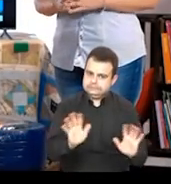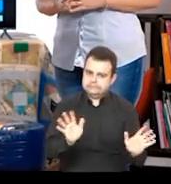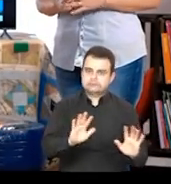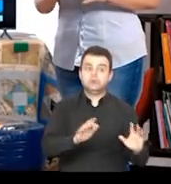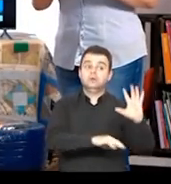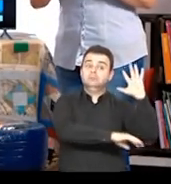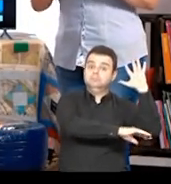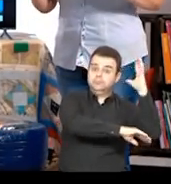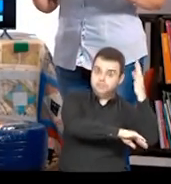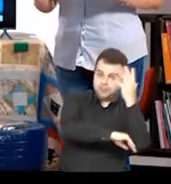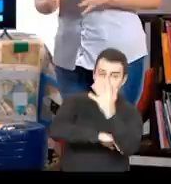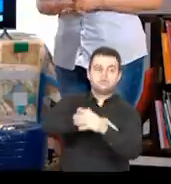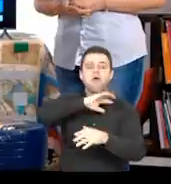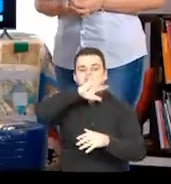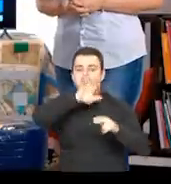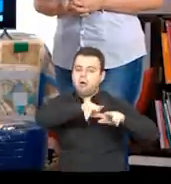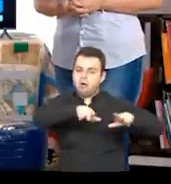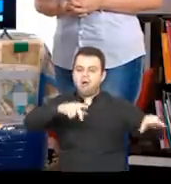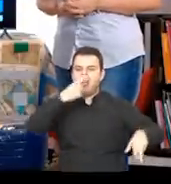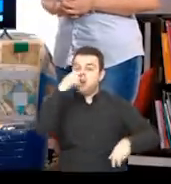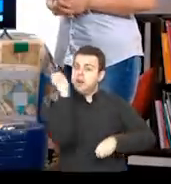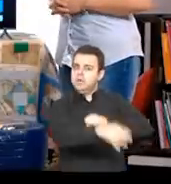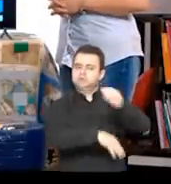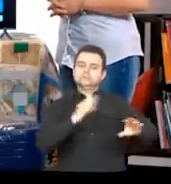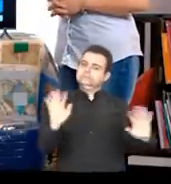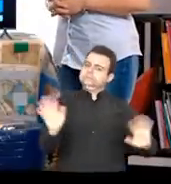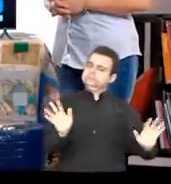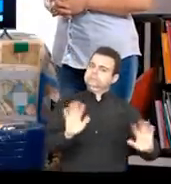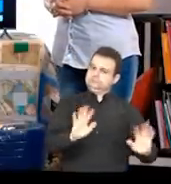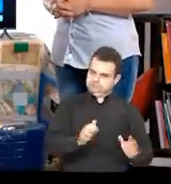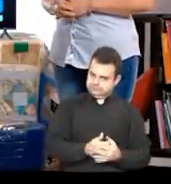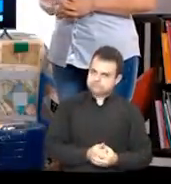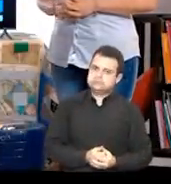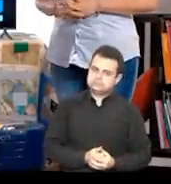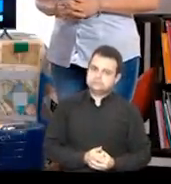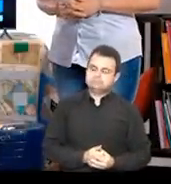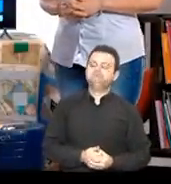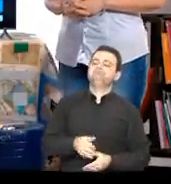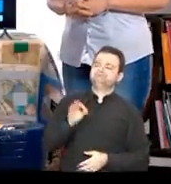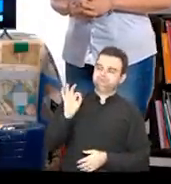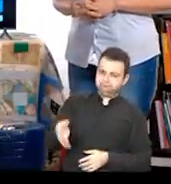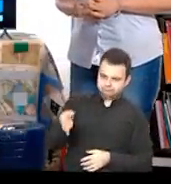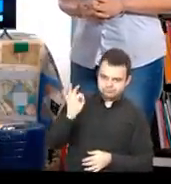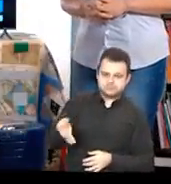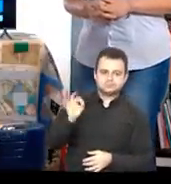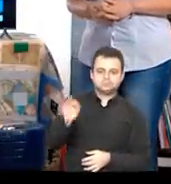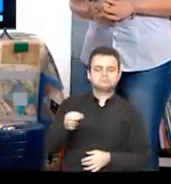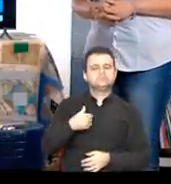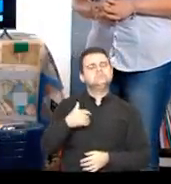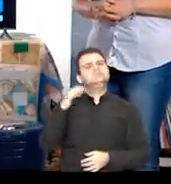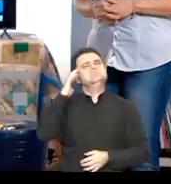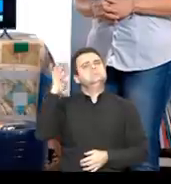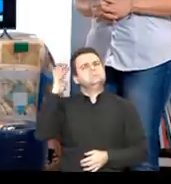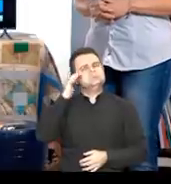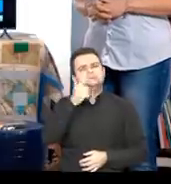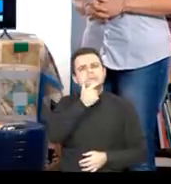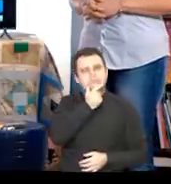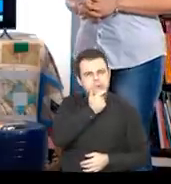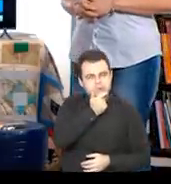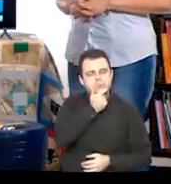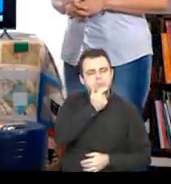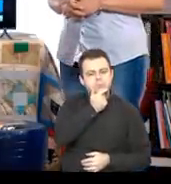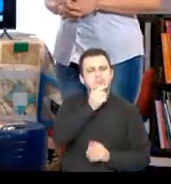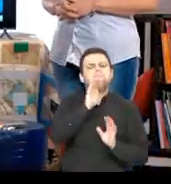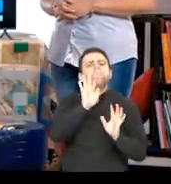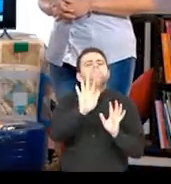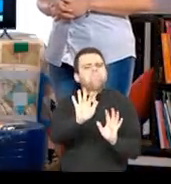meio ambiente nunca é lugar para jogar lixo, né, professor? Exatamente. Só que eu estava pensando, professora Lu, o